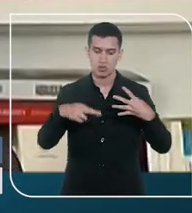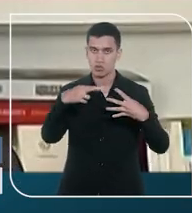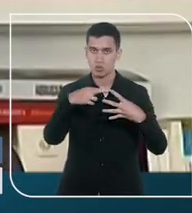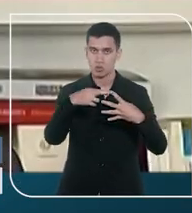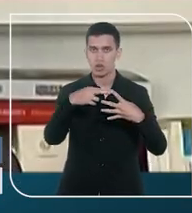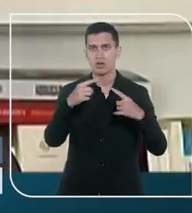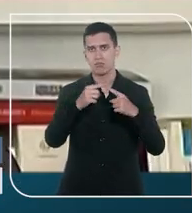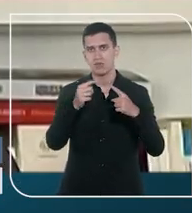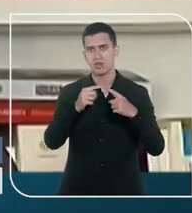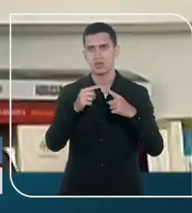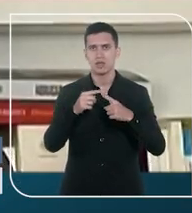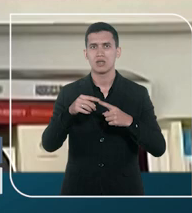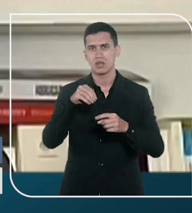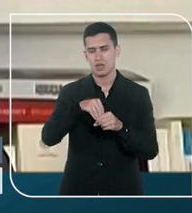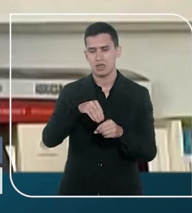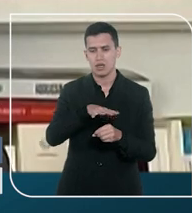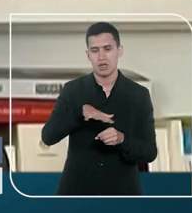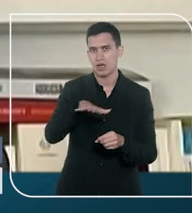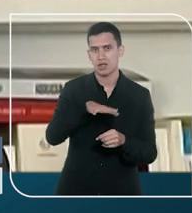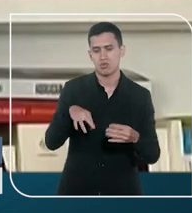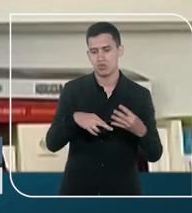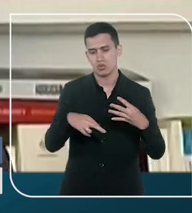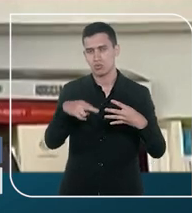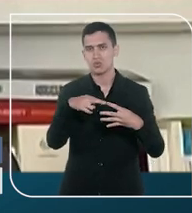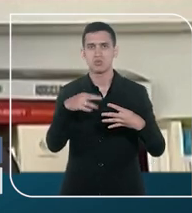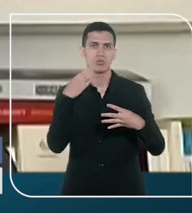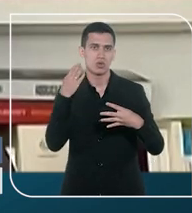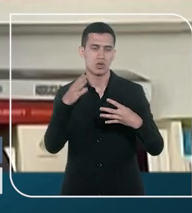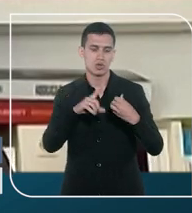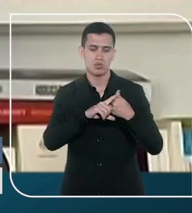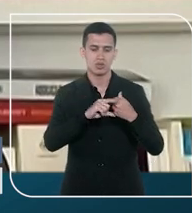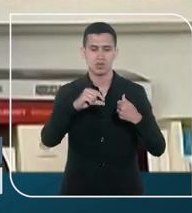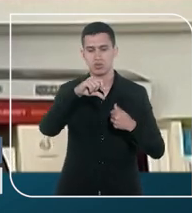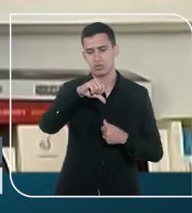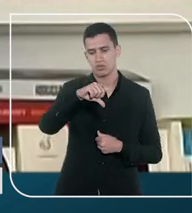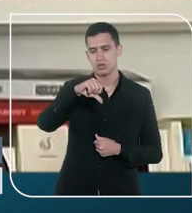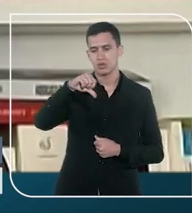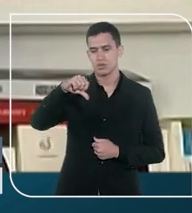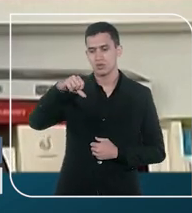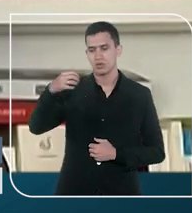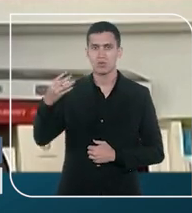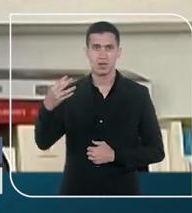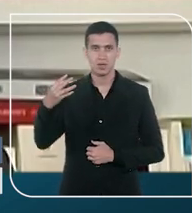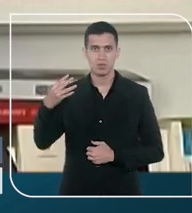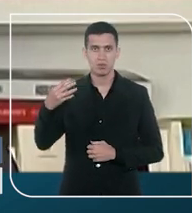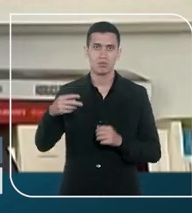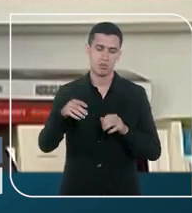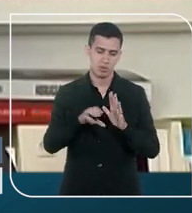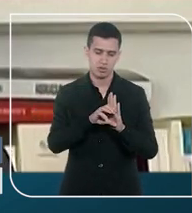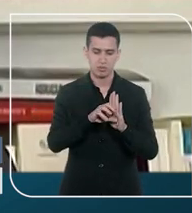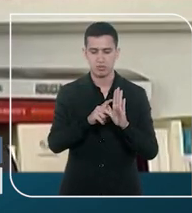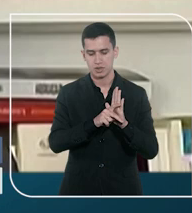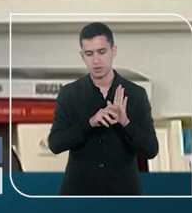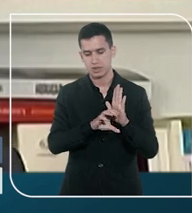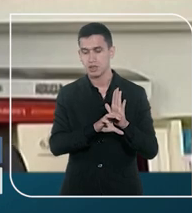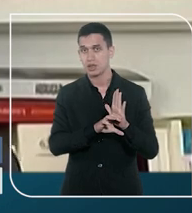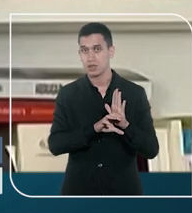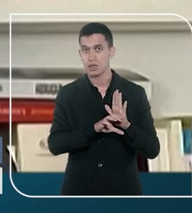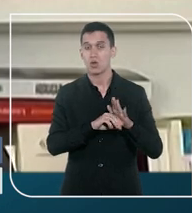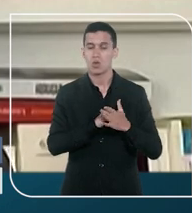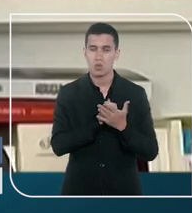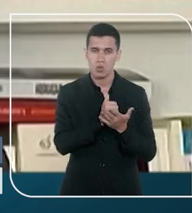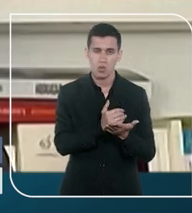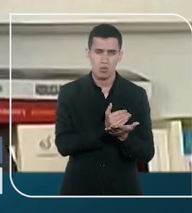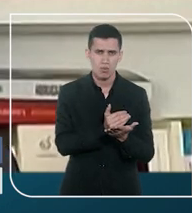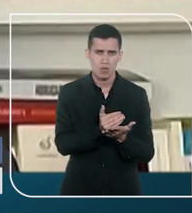do rol taxativo dos recursos previstos lá no artigo 994 do Código de Processo Civil. É ali que a gente começa